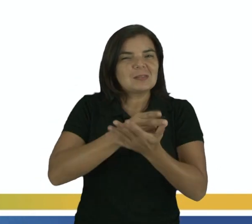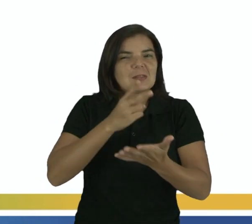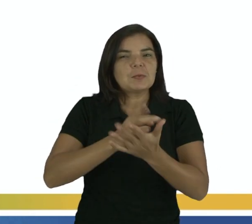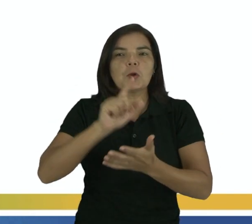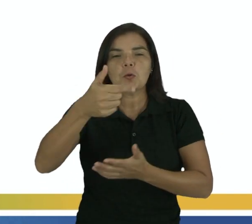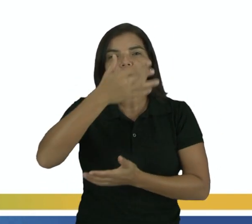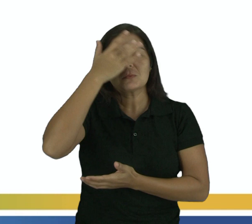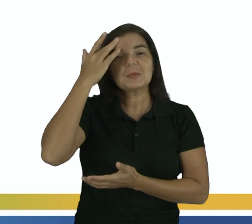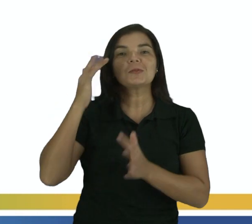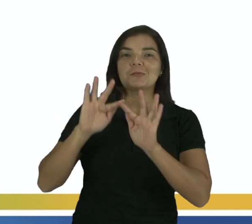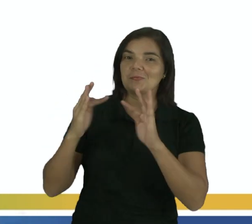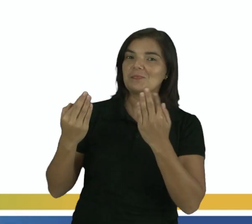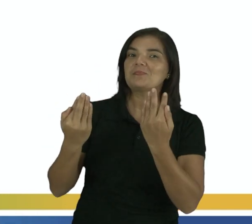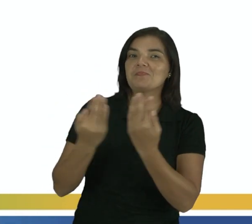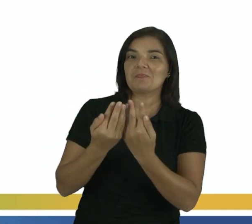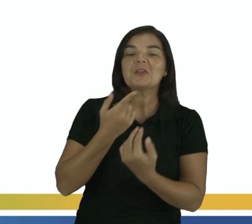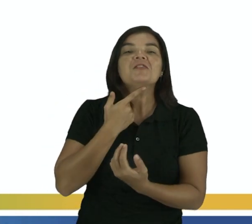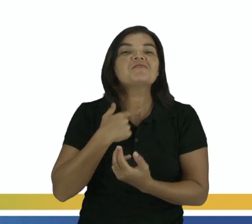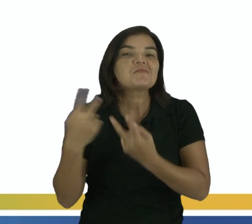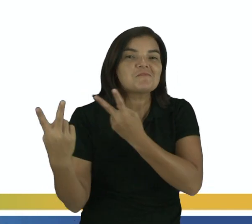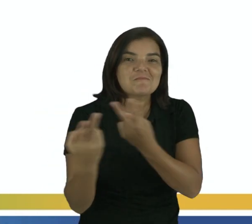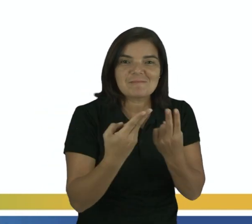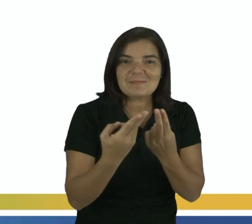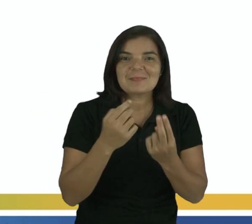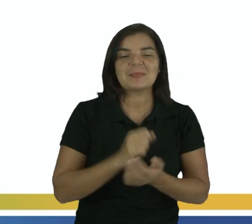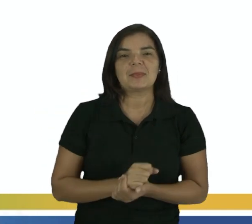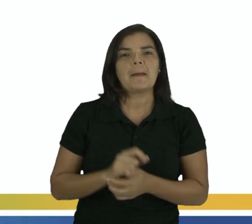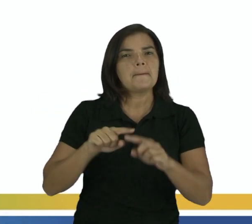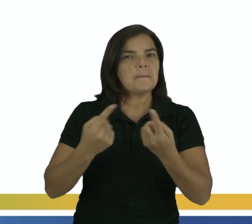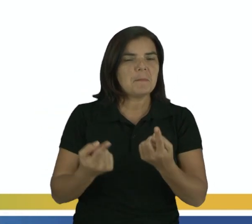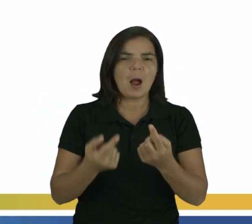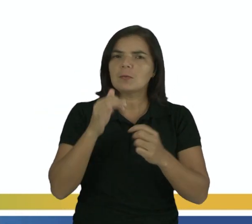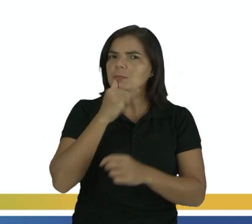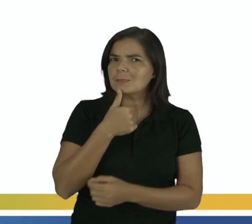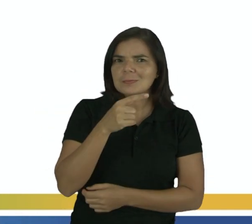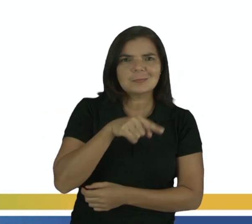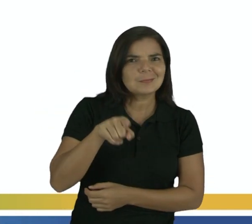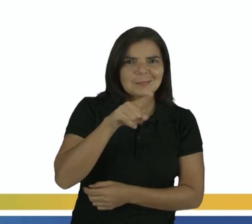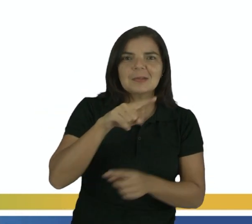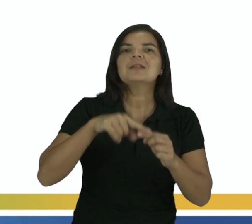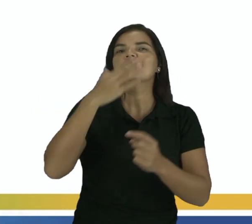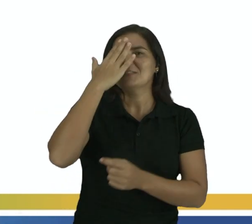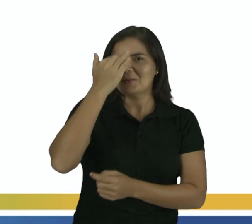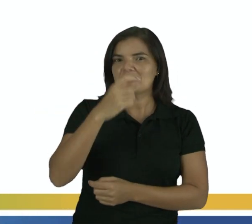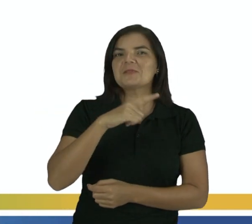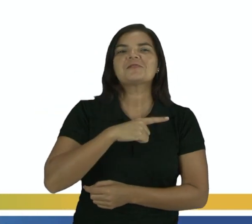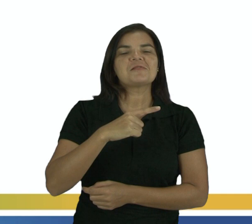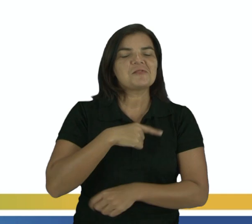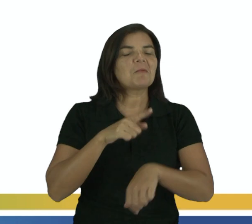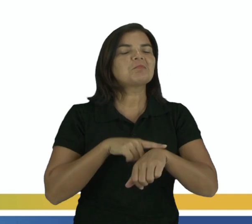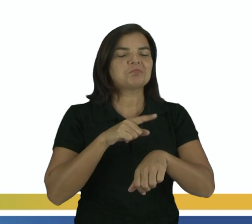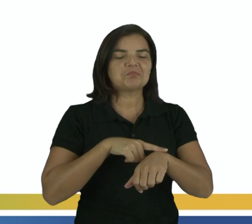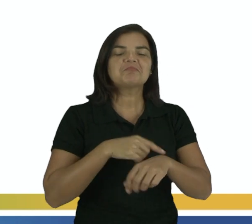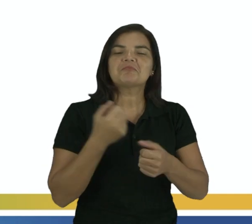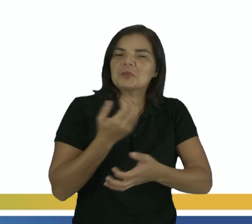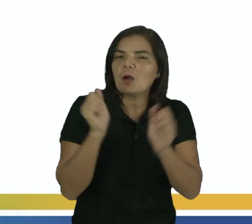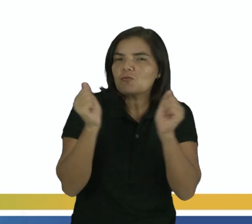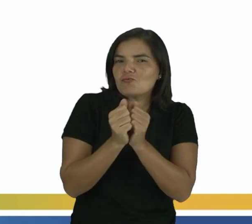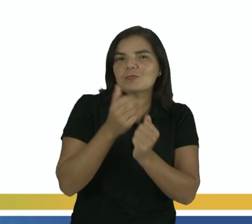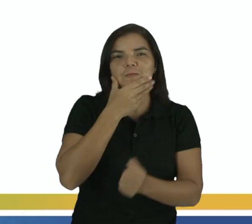outras pessoas da minha família desejavam a mesma coisa. Mas não fique triste, pois sabia que teria muito tempo para ficar com